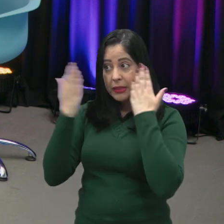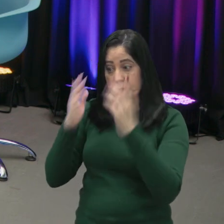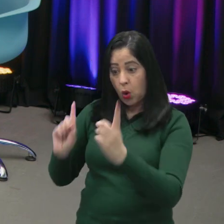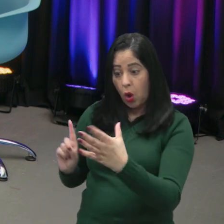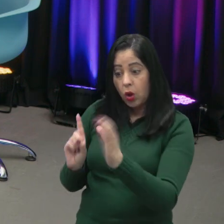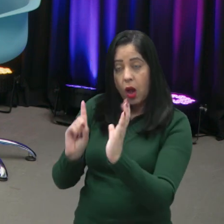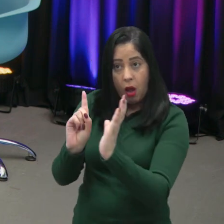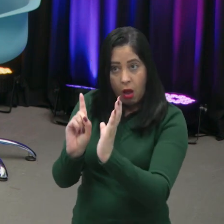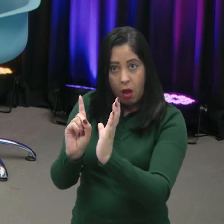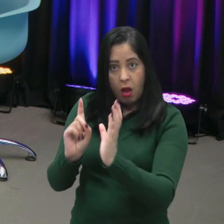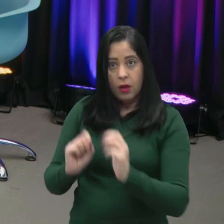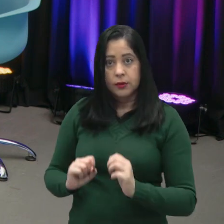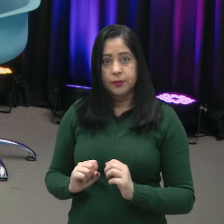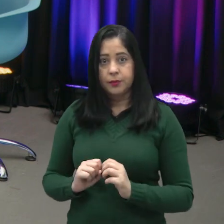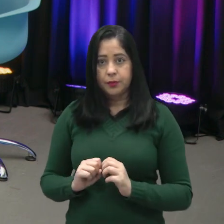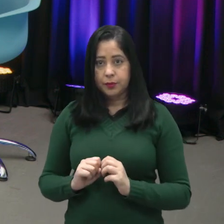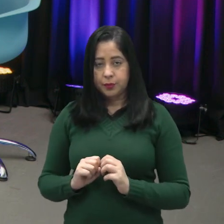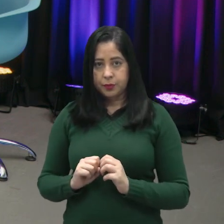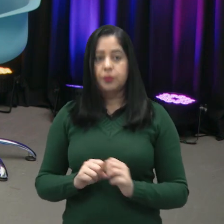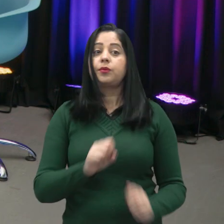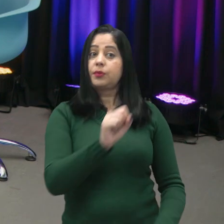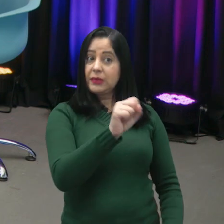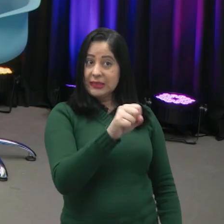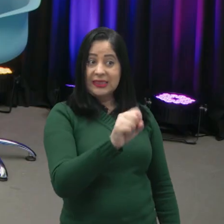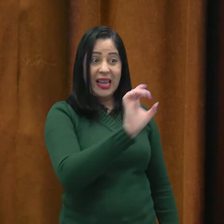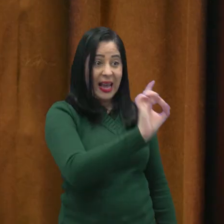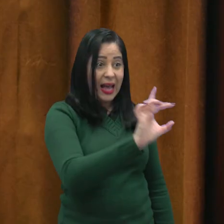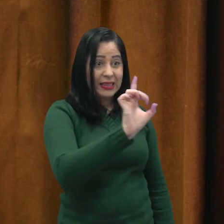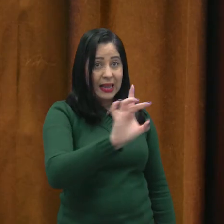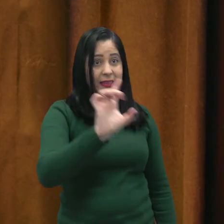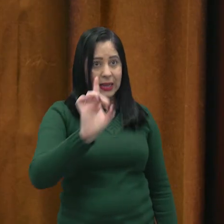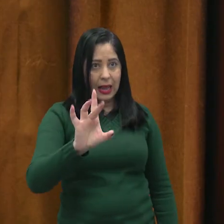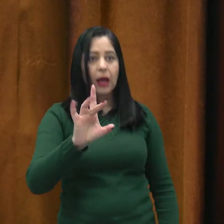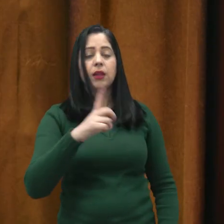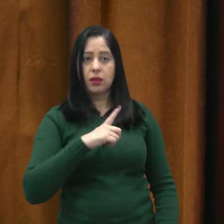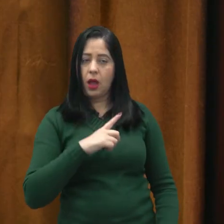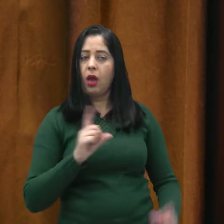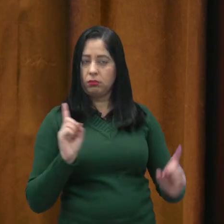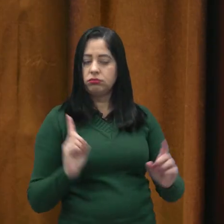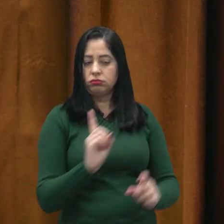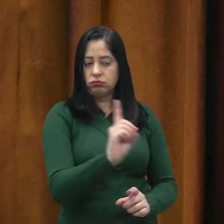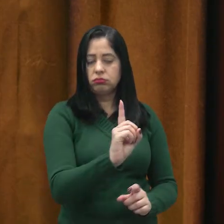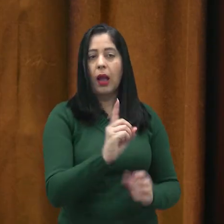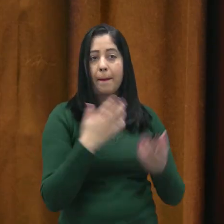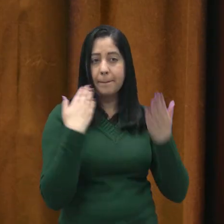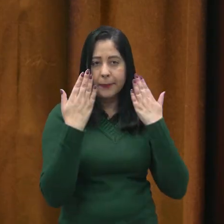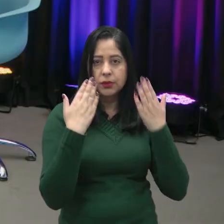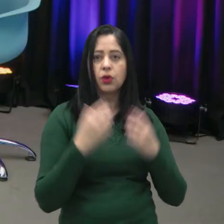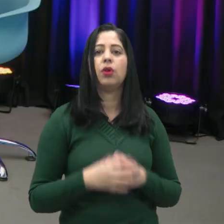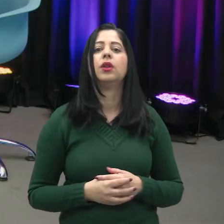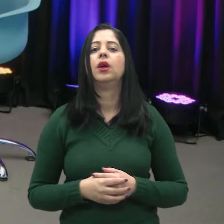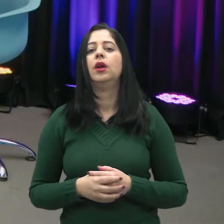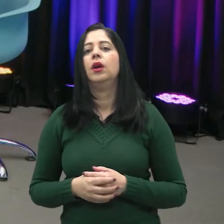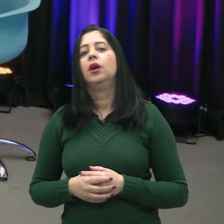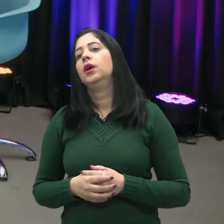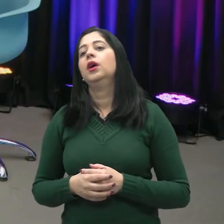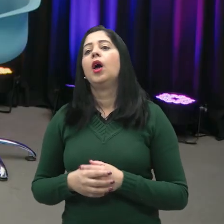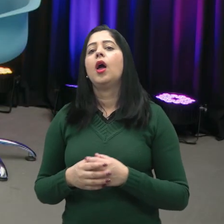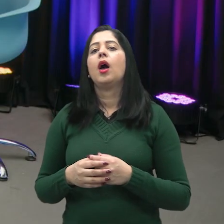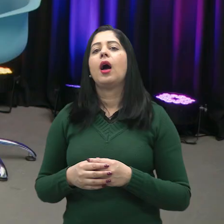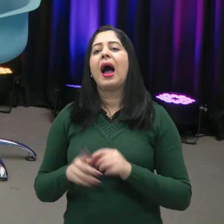Muito bacana. importante. Esse trabalho é feito individualmente? Individualmente, com a equipe também, tem sim. E fala para mim, como é que funciona a lei